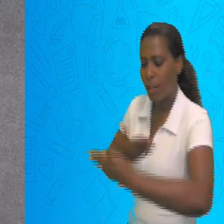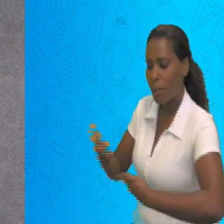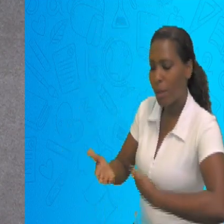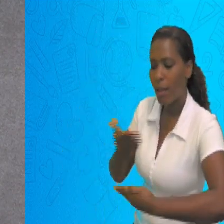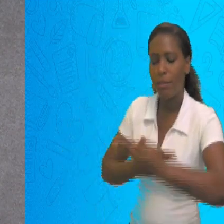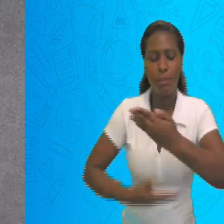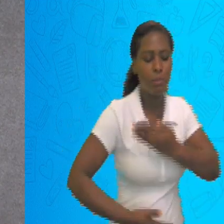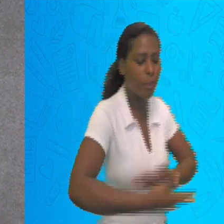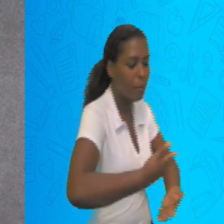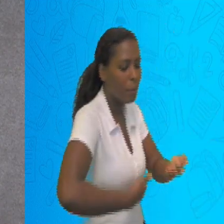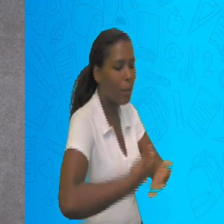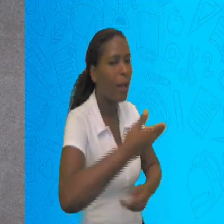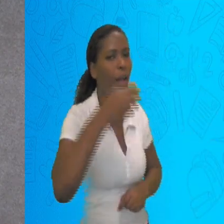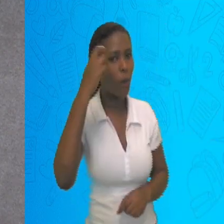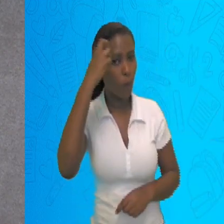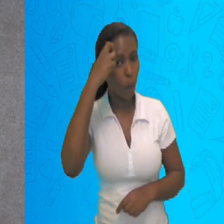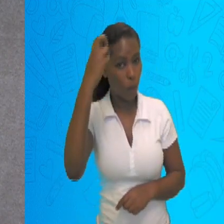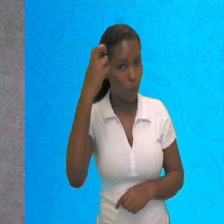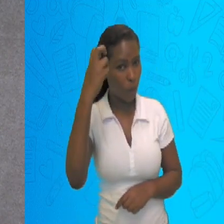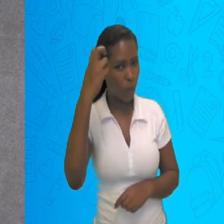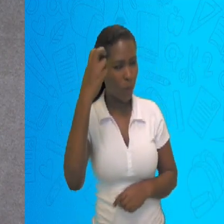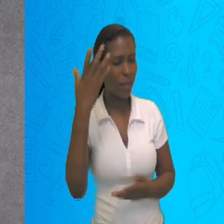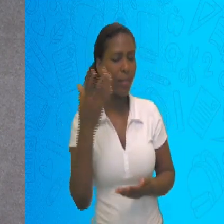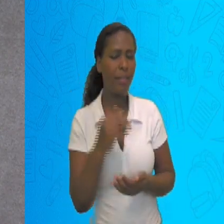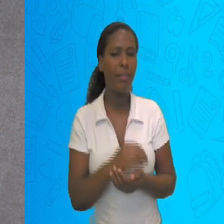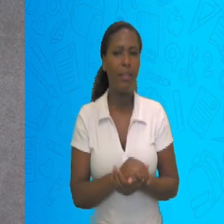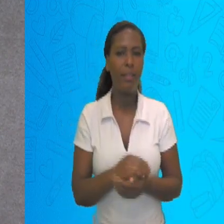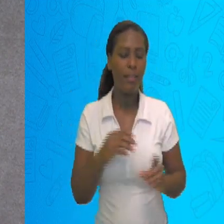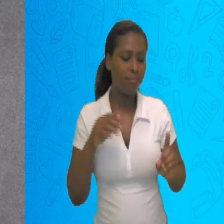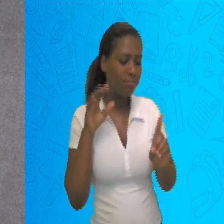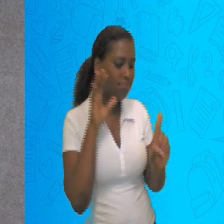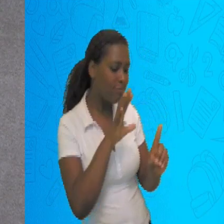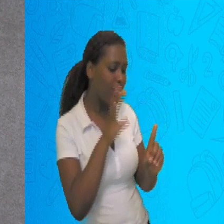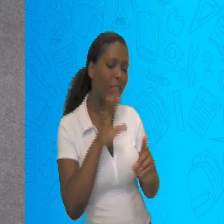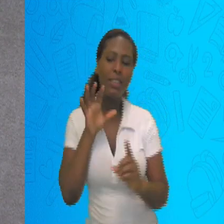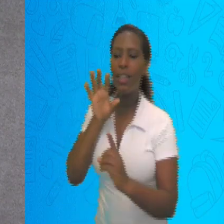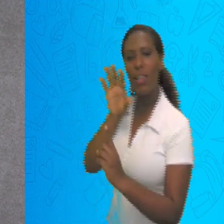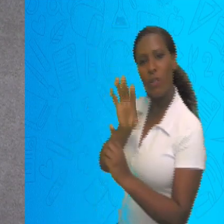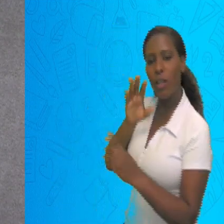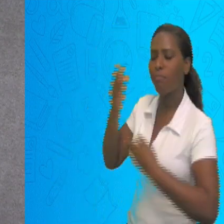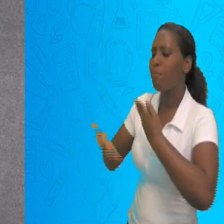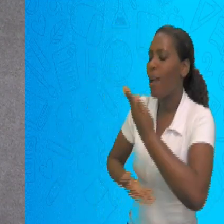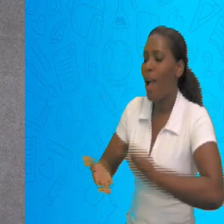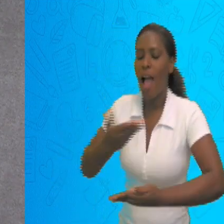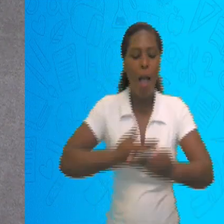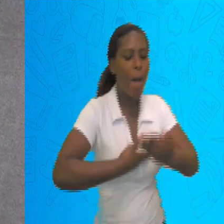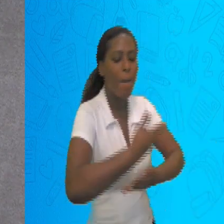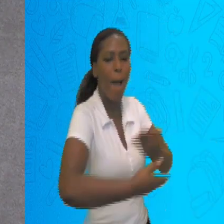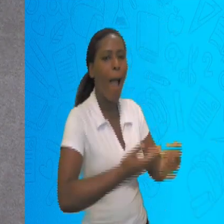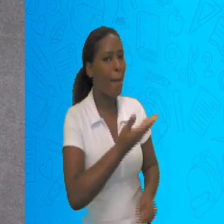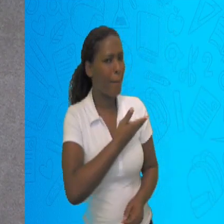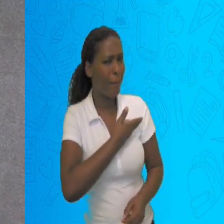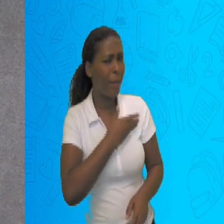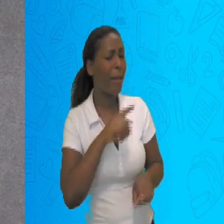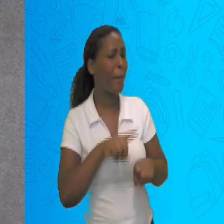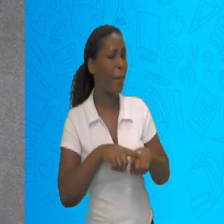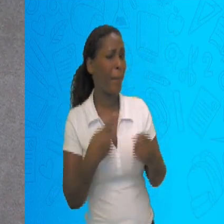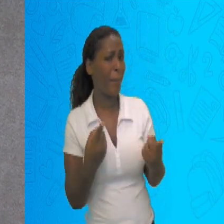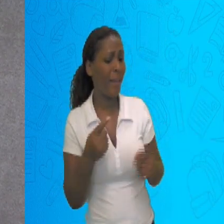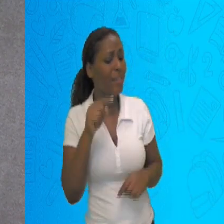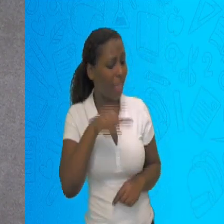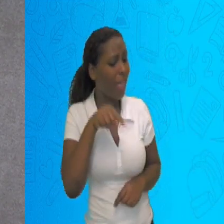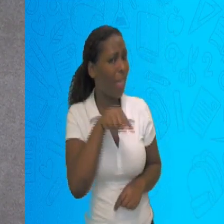diferentes culturas trocavam influências. Mas não foi bem isso, não houve muito bem essa troca